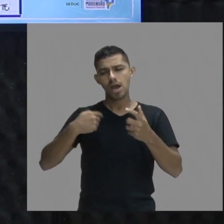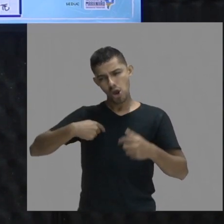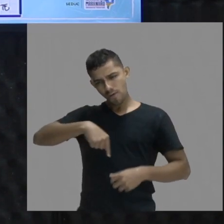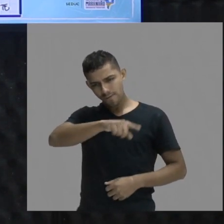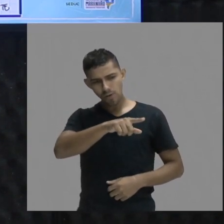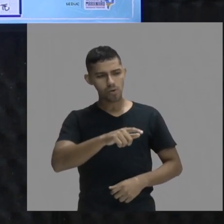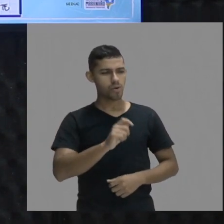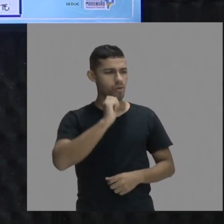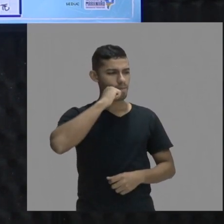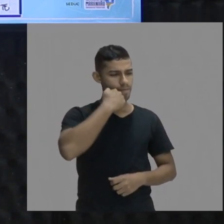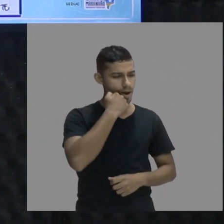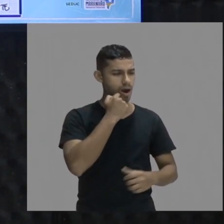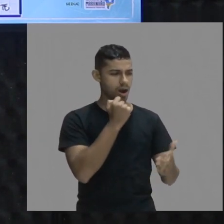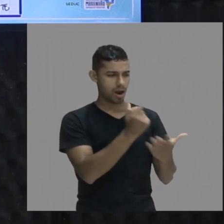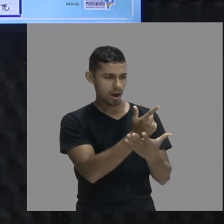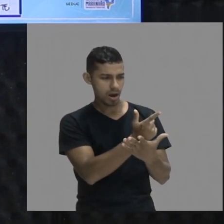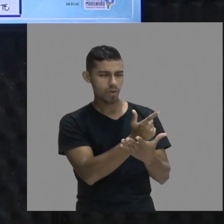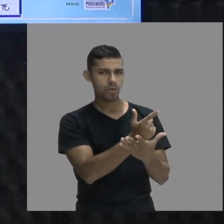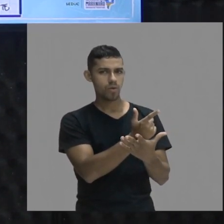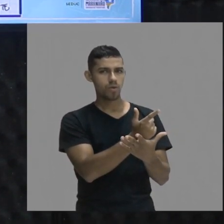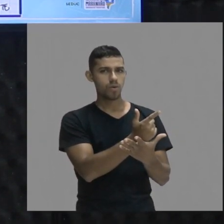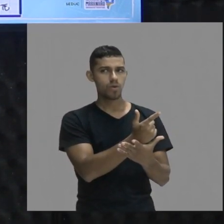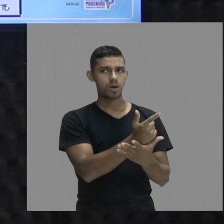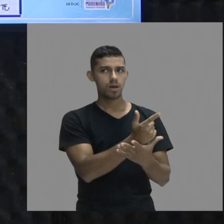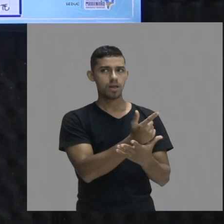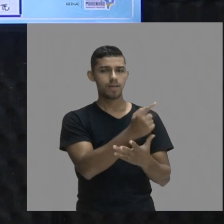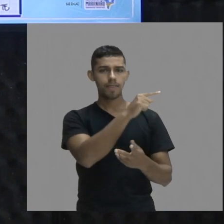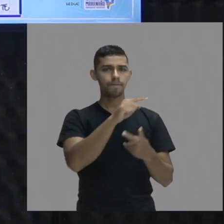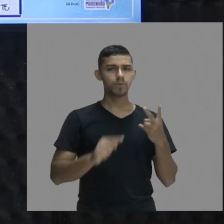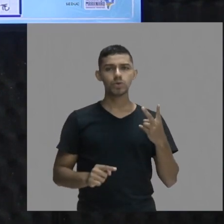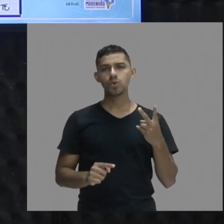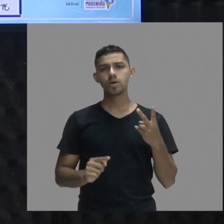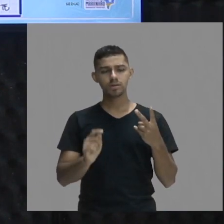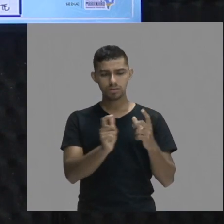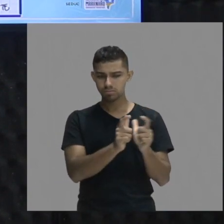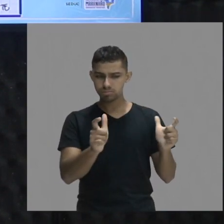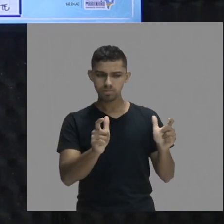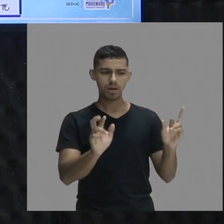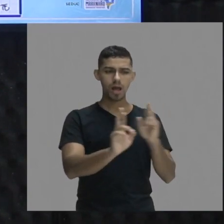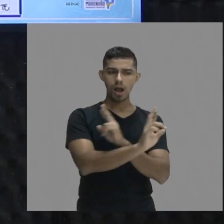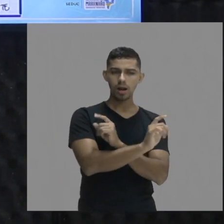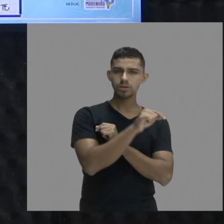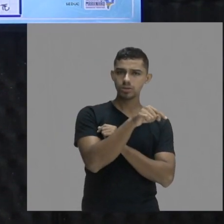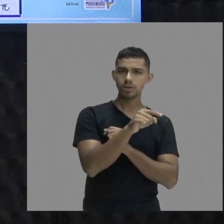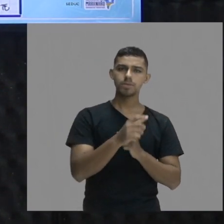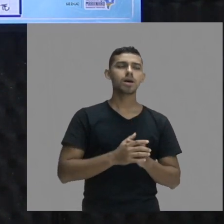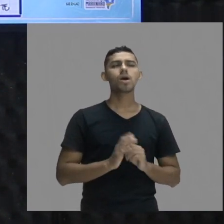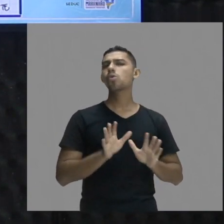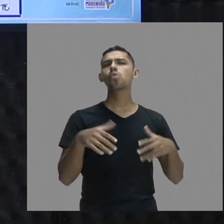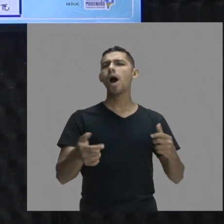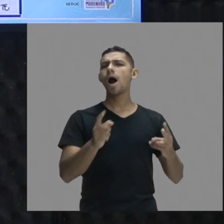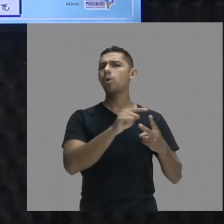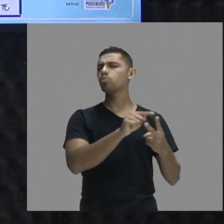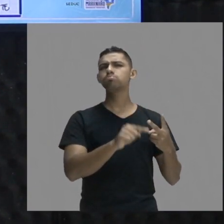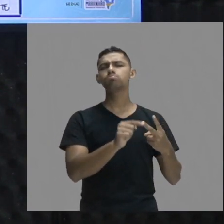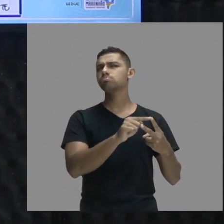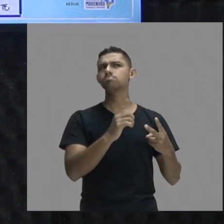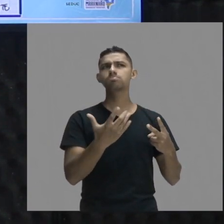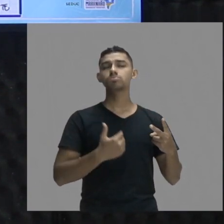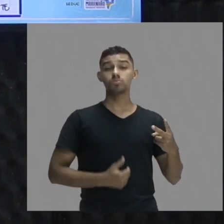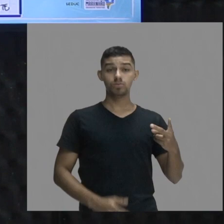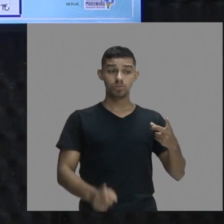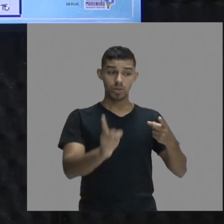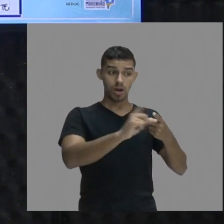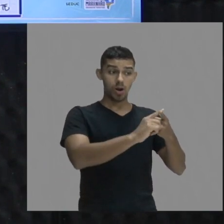comprar pão, você tem duas grandezas que estão se relacionando. Quais são essas duas grandezas?